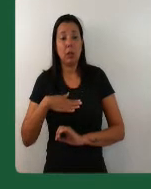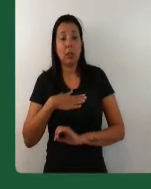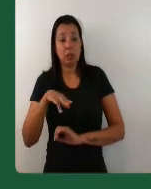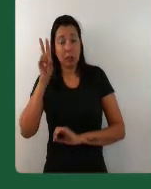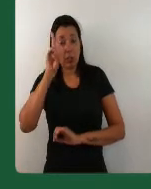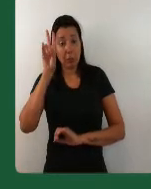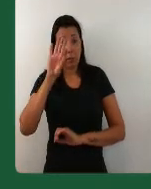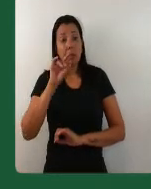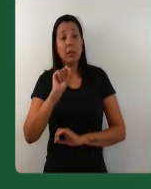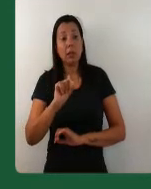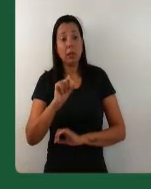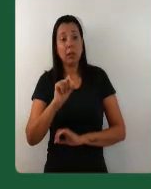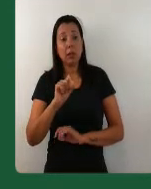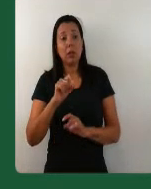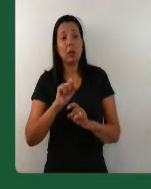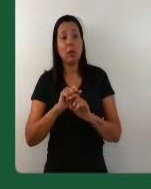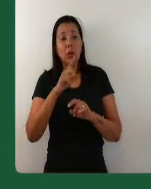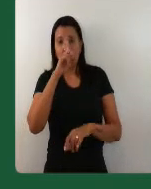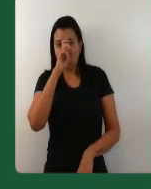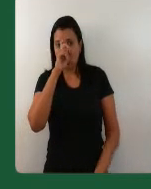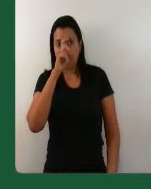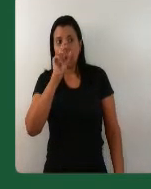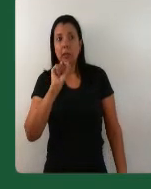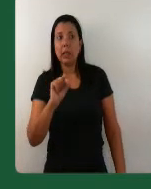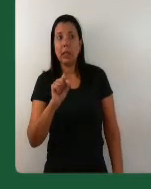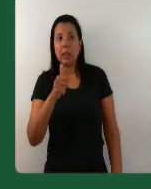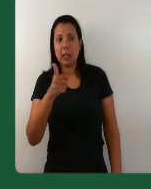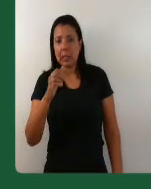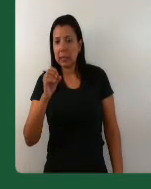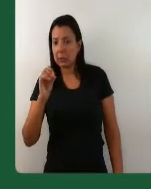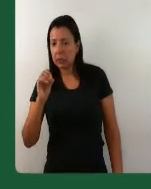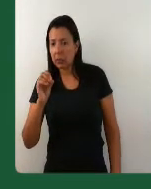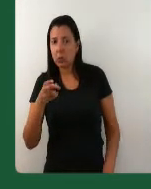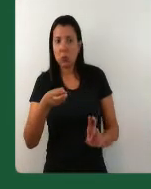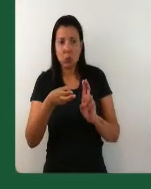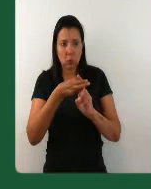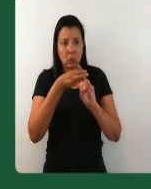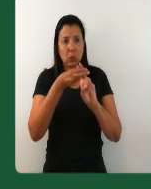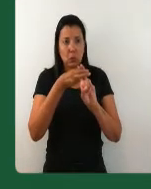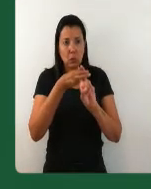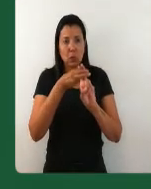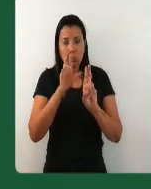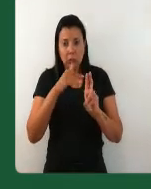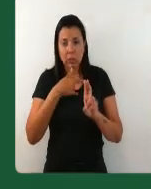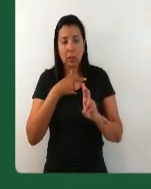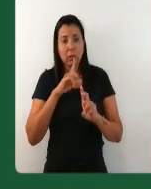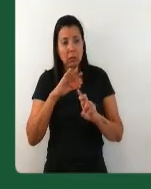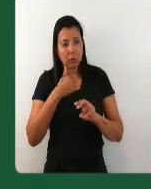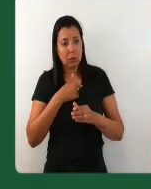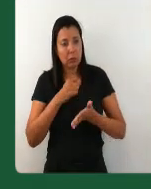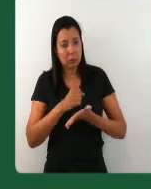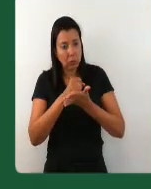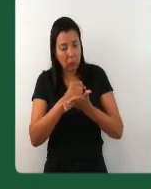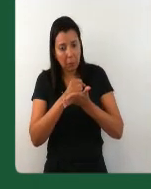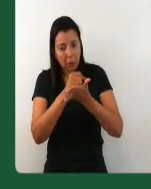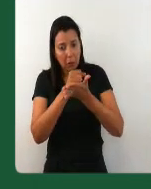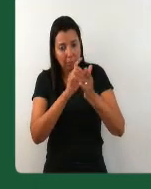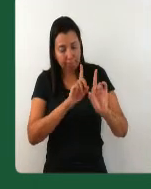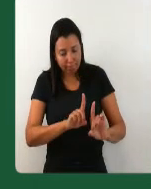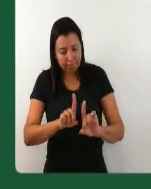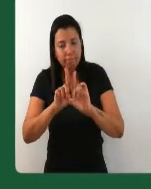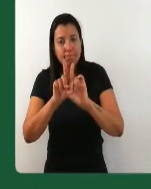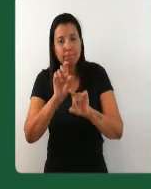frisar que o Hospital Subrapar ele é um hospital 100% SUS. Então, nós contamos com essas